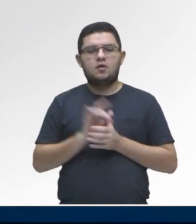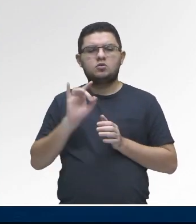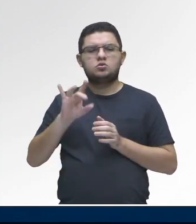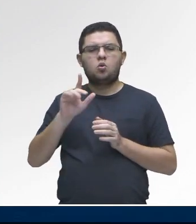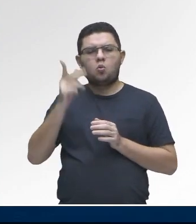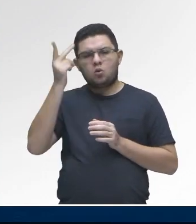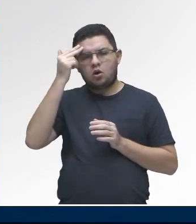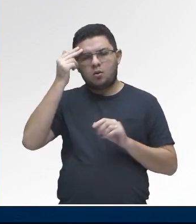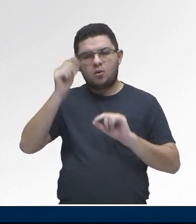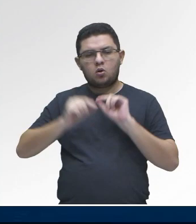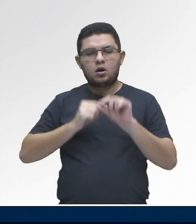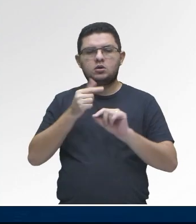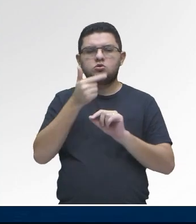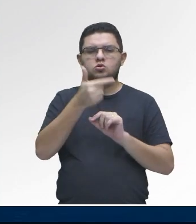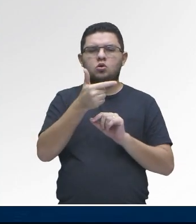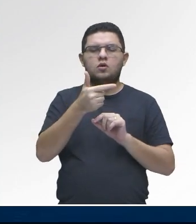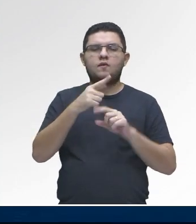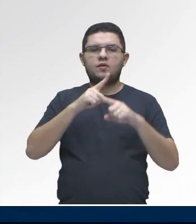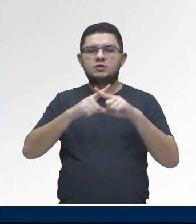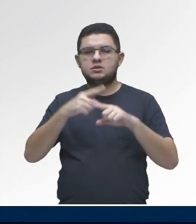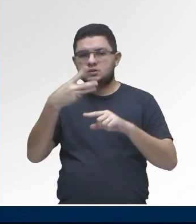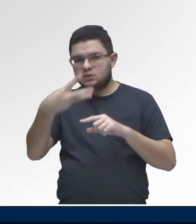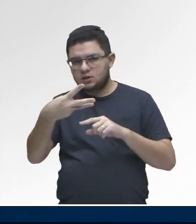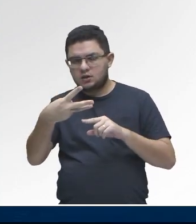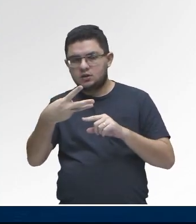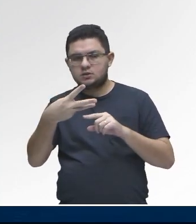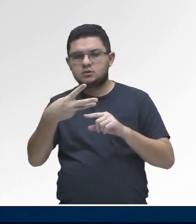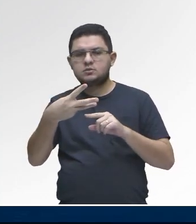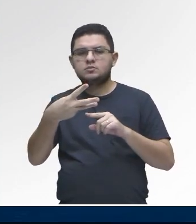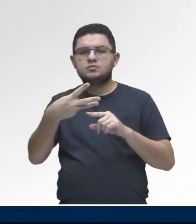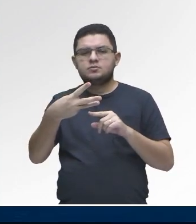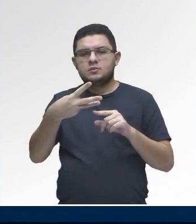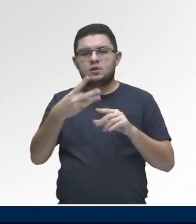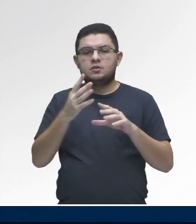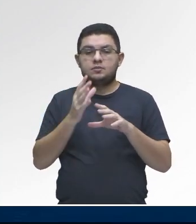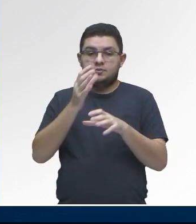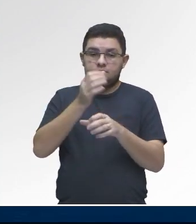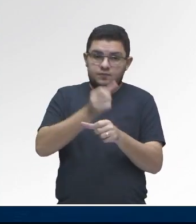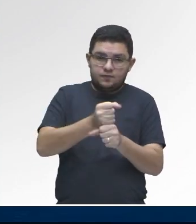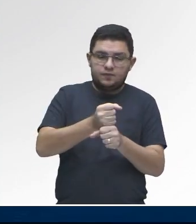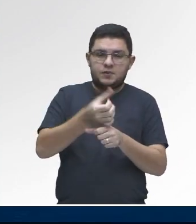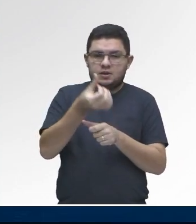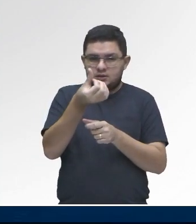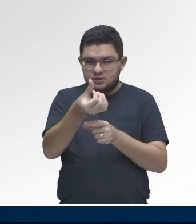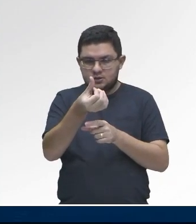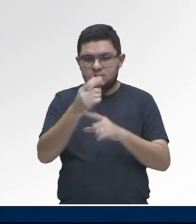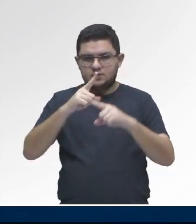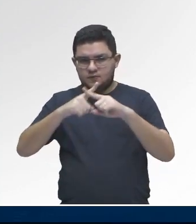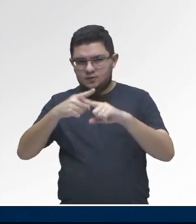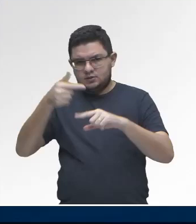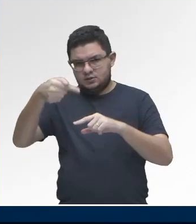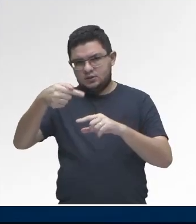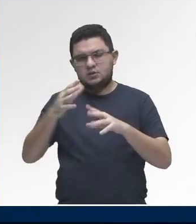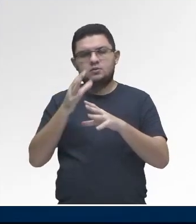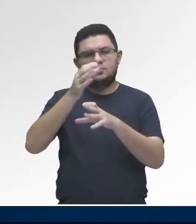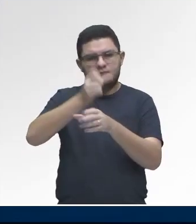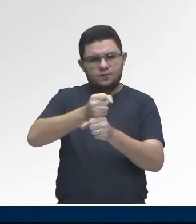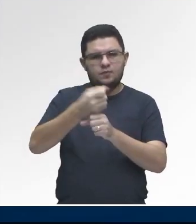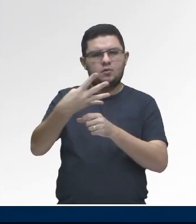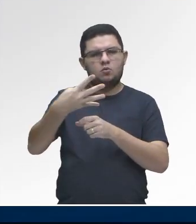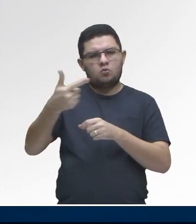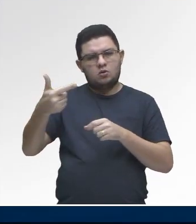ser 42. É outra forma que você tem de calcular a raiz. Então vamos voltar aqui para